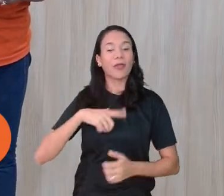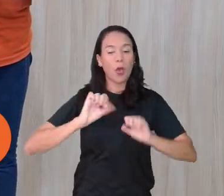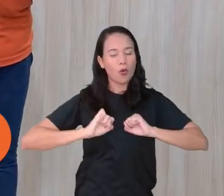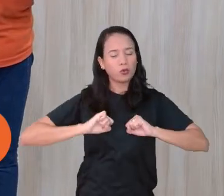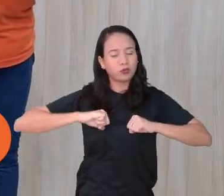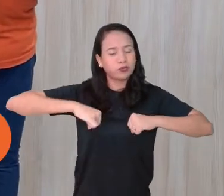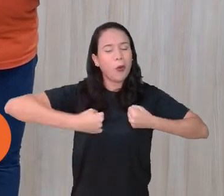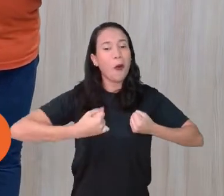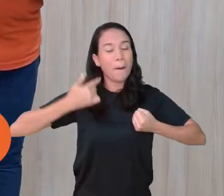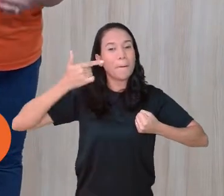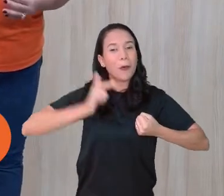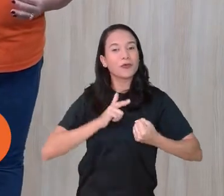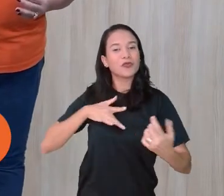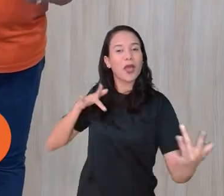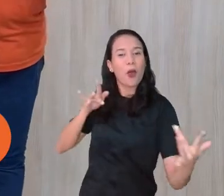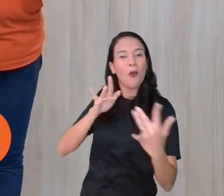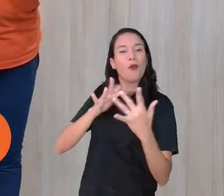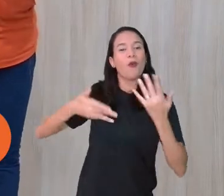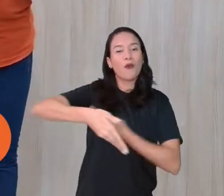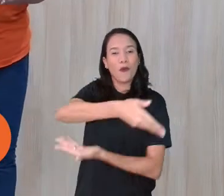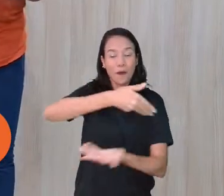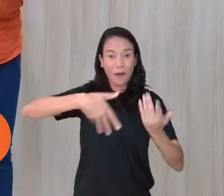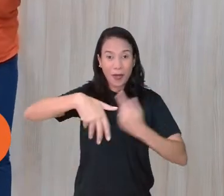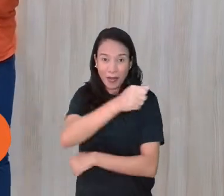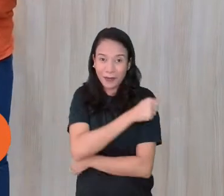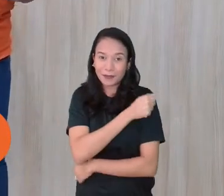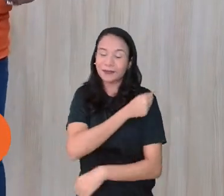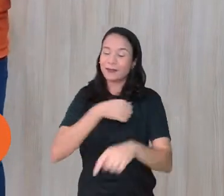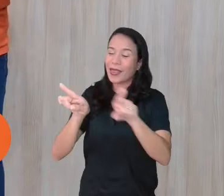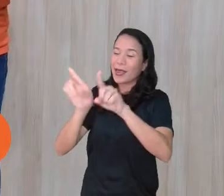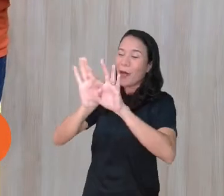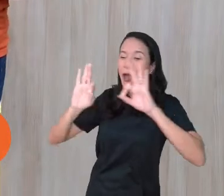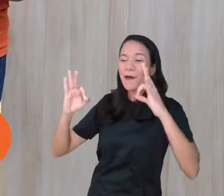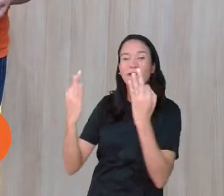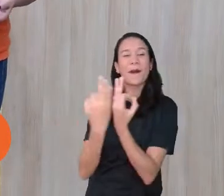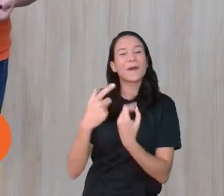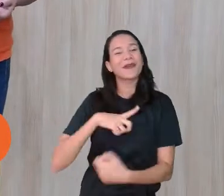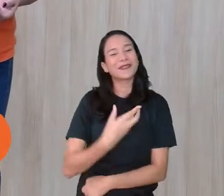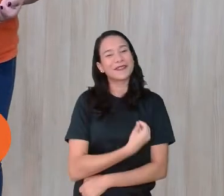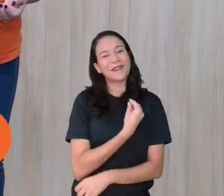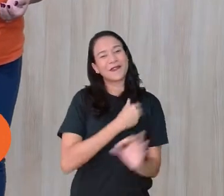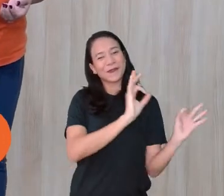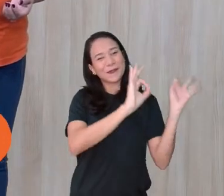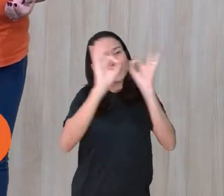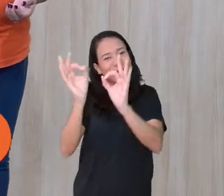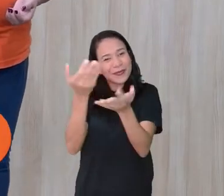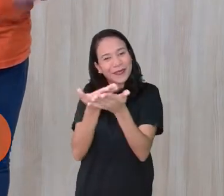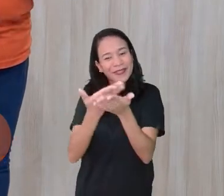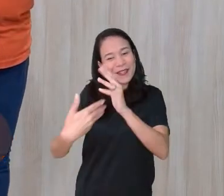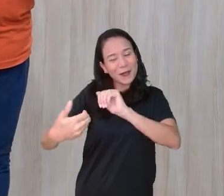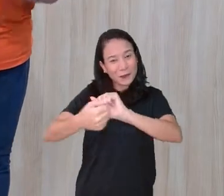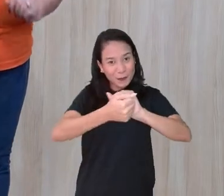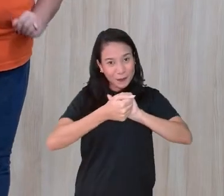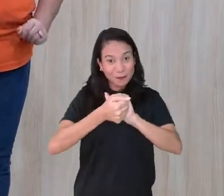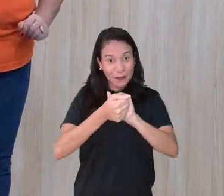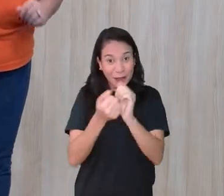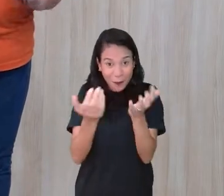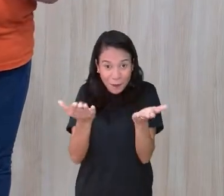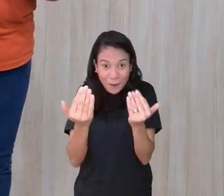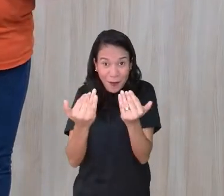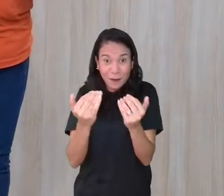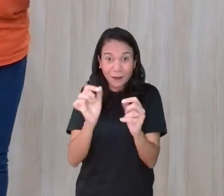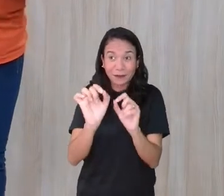esforçando para aproximar todos vocês, alunos e família, que estão aí assistindo a nossa aula conosco. Mas